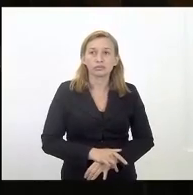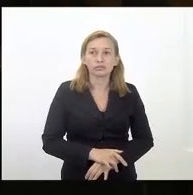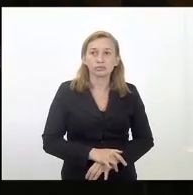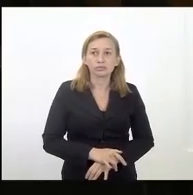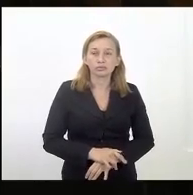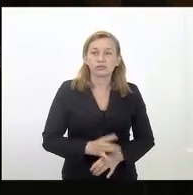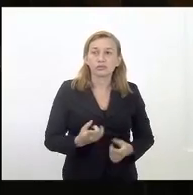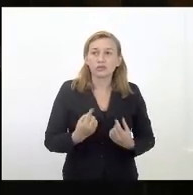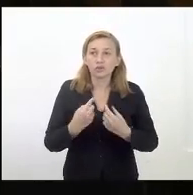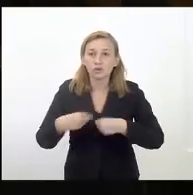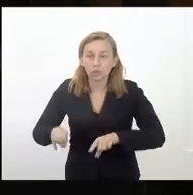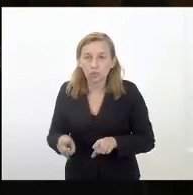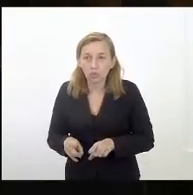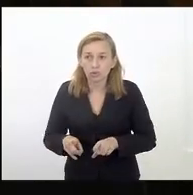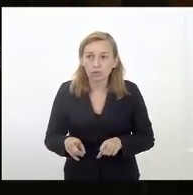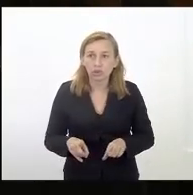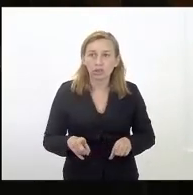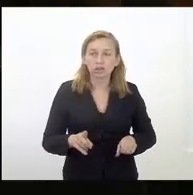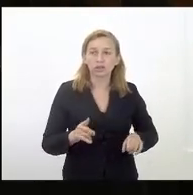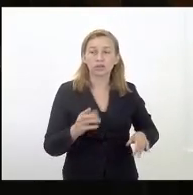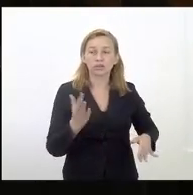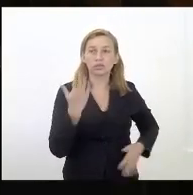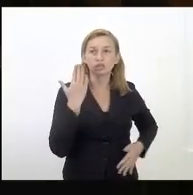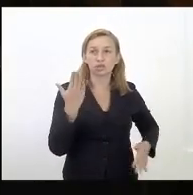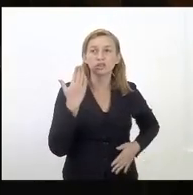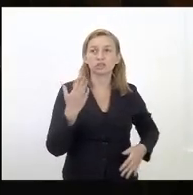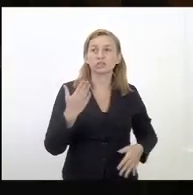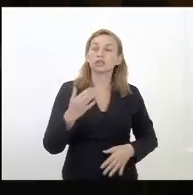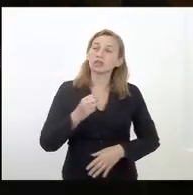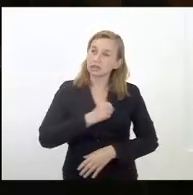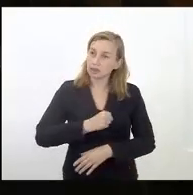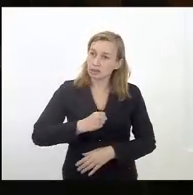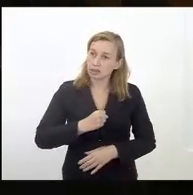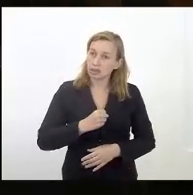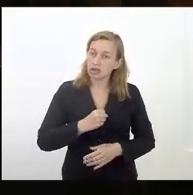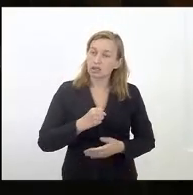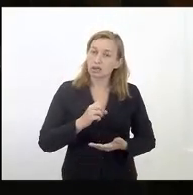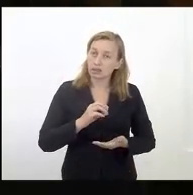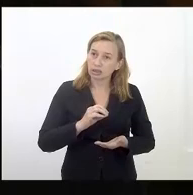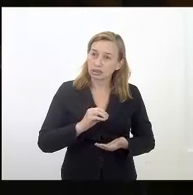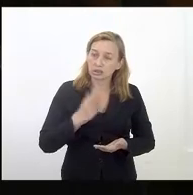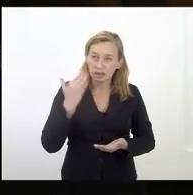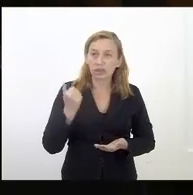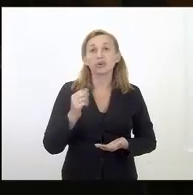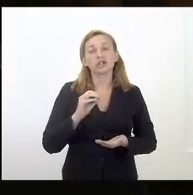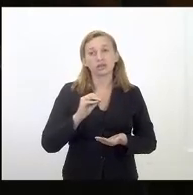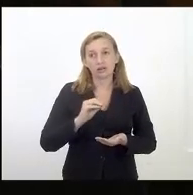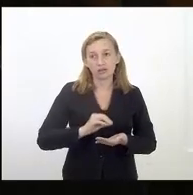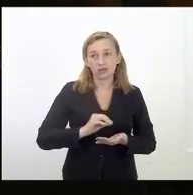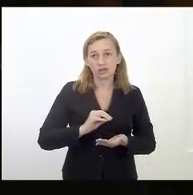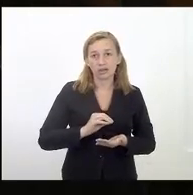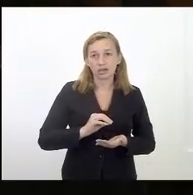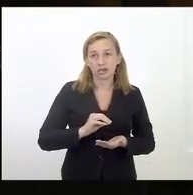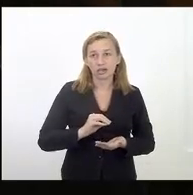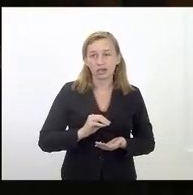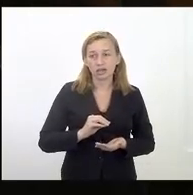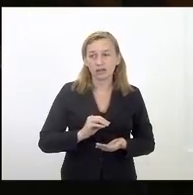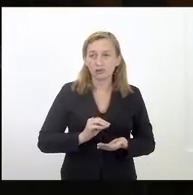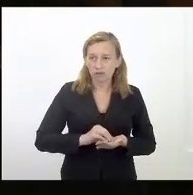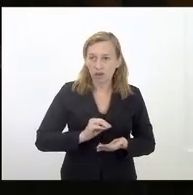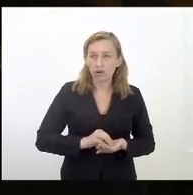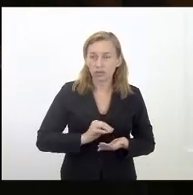combater a criminalidade a gente sabe da falta que faz uma guarda municipal armada combate viva sobretudo para aquele crime